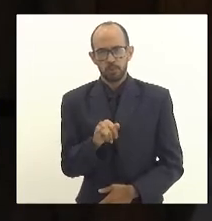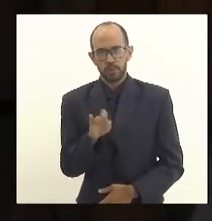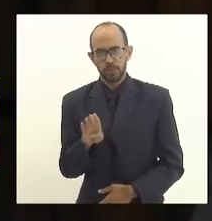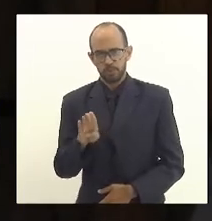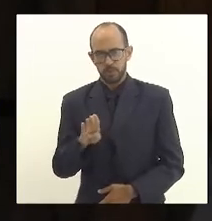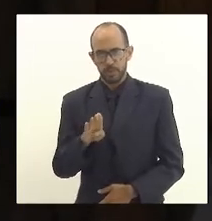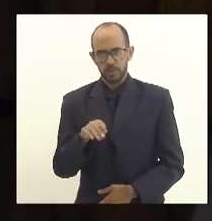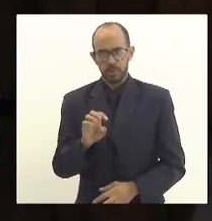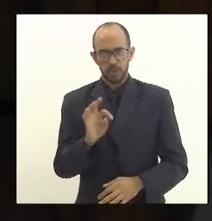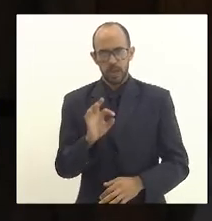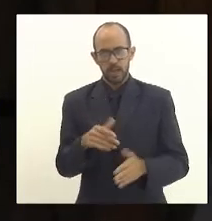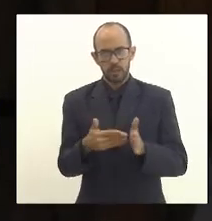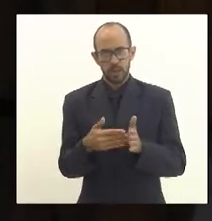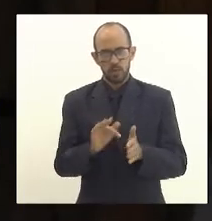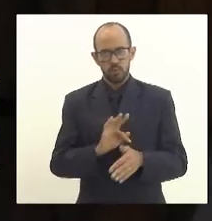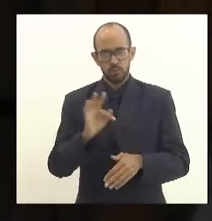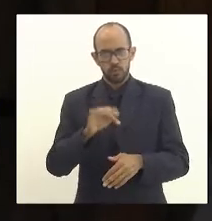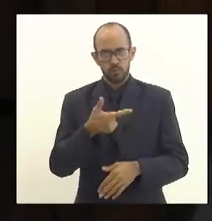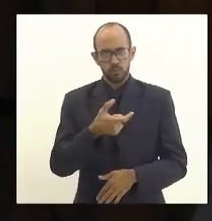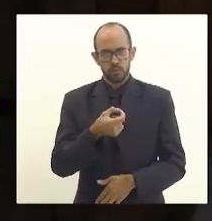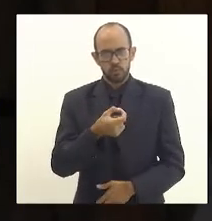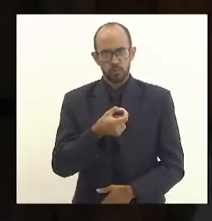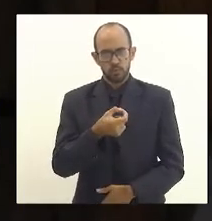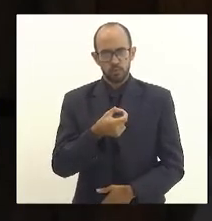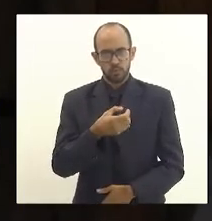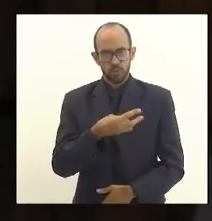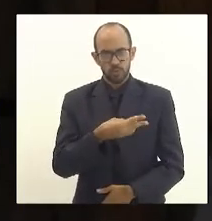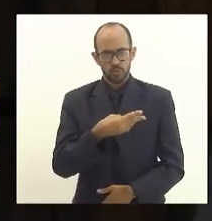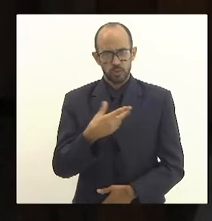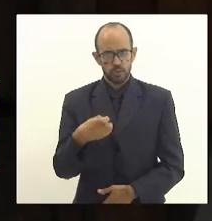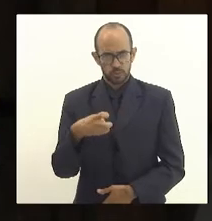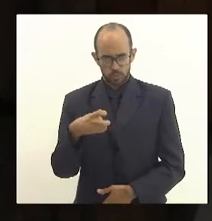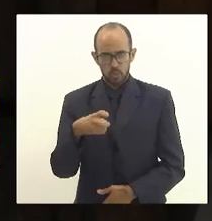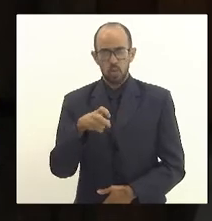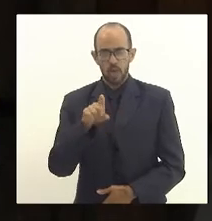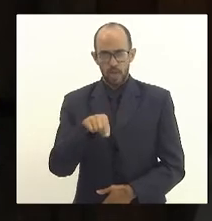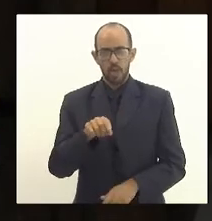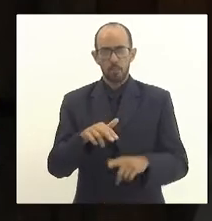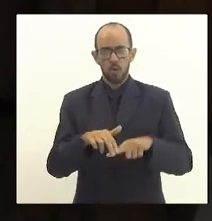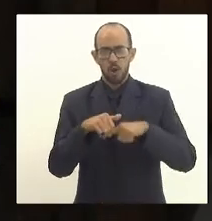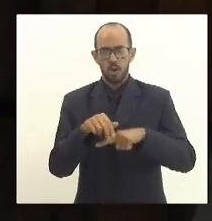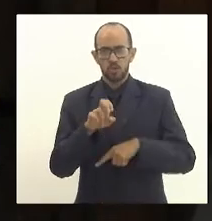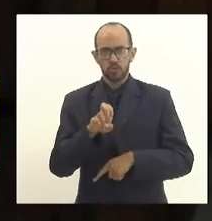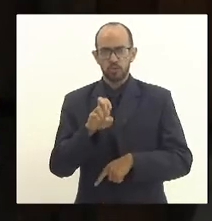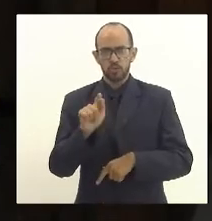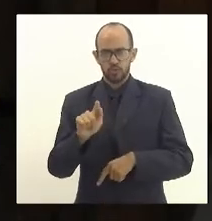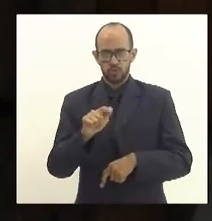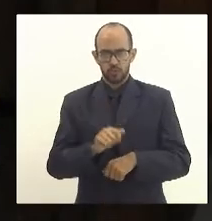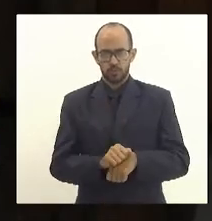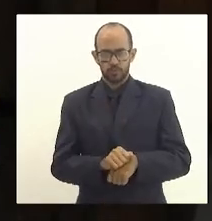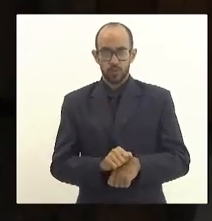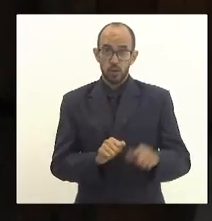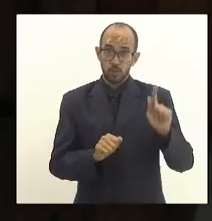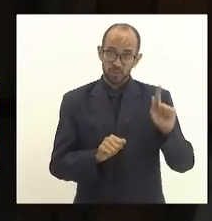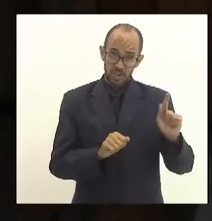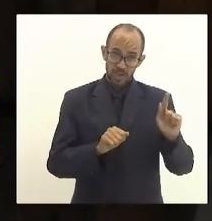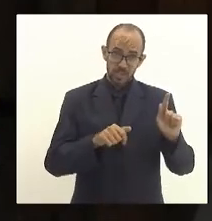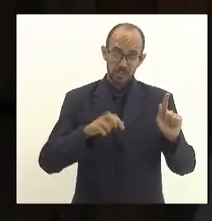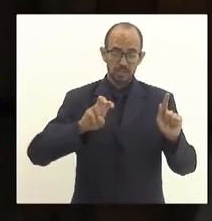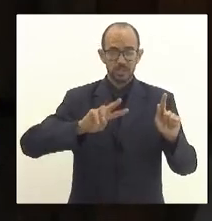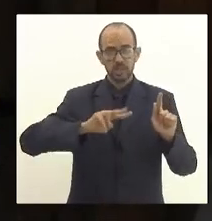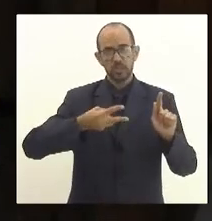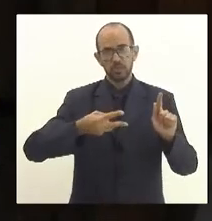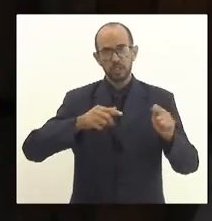partir do futuro, até 2035, deve vir com 5G. Por quê? Né? Normalmente, o G vem de geração, né? Geração de celulares,